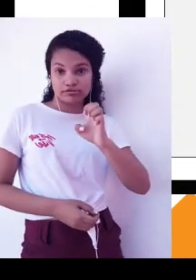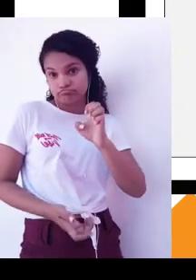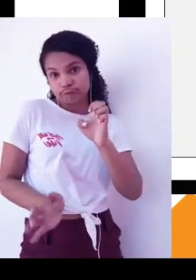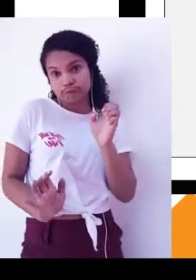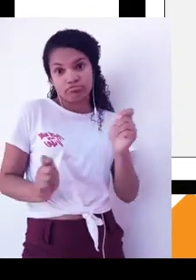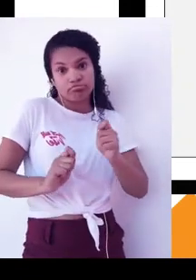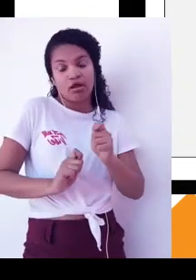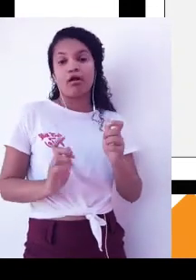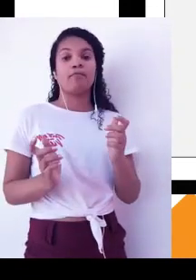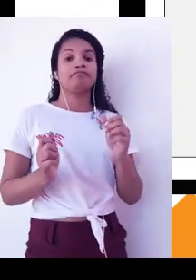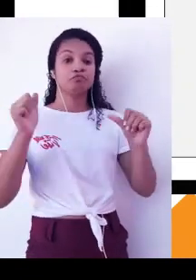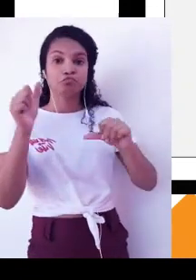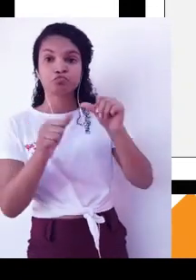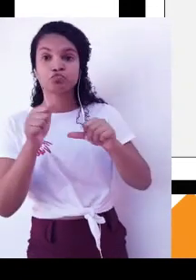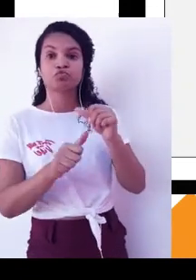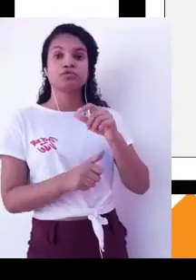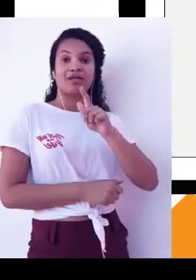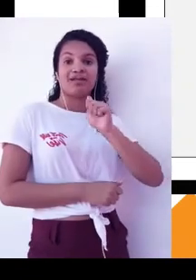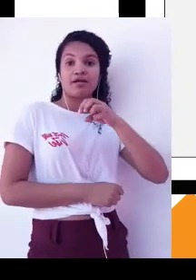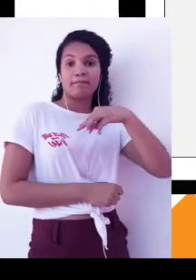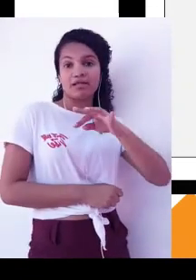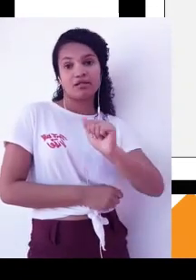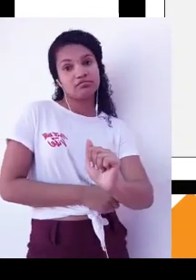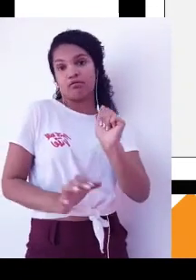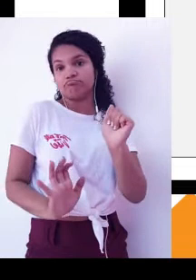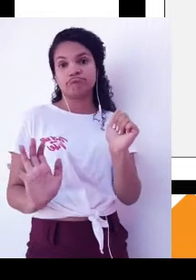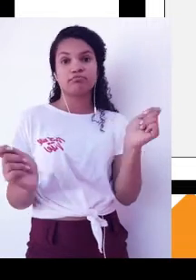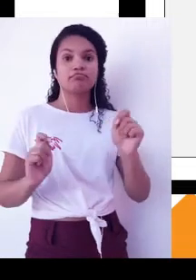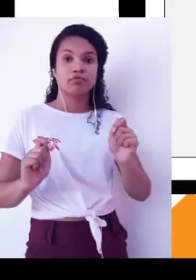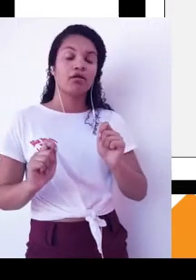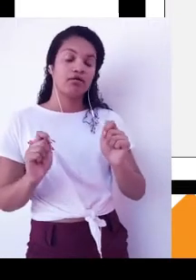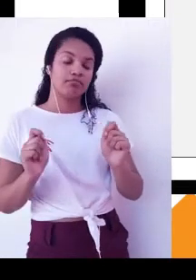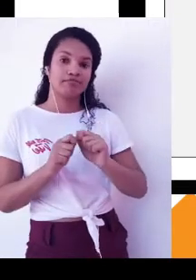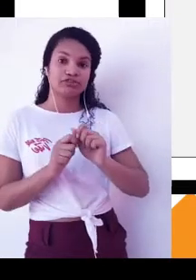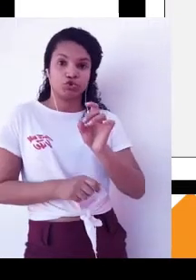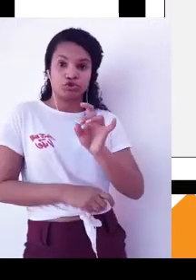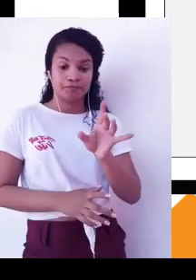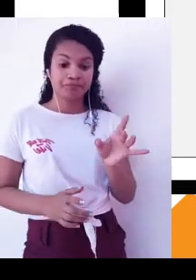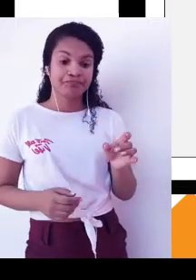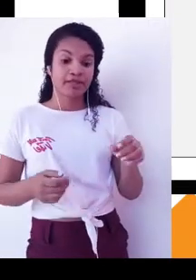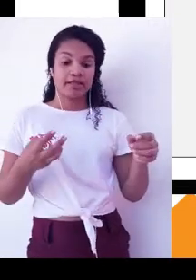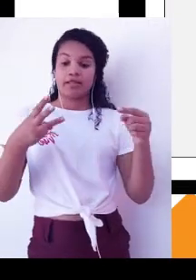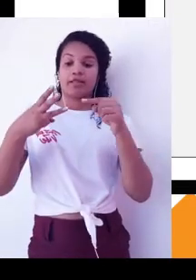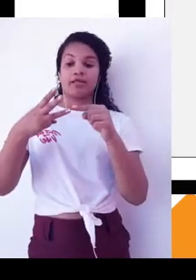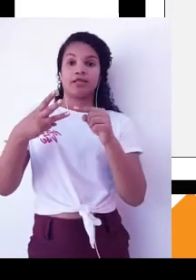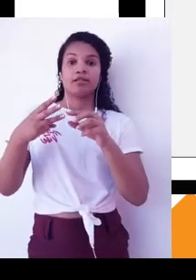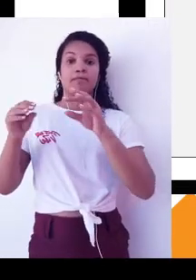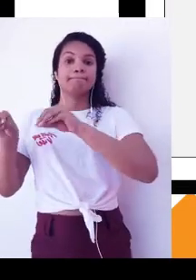dos cromossomos, o embaralhamento dos cromossomos na formação dos gametas, e a migração, que